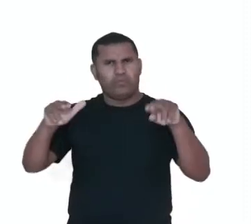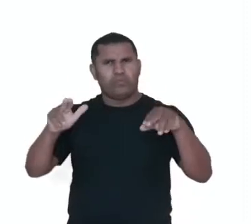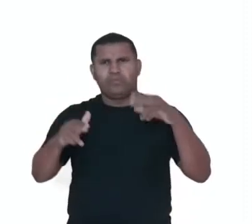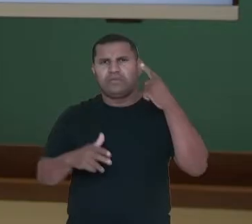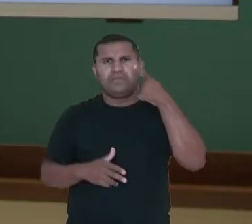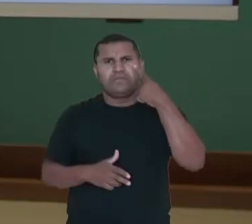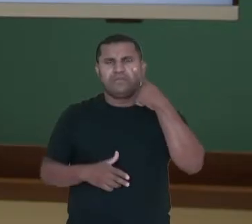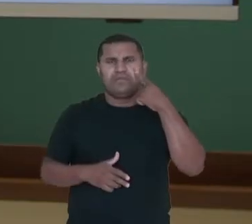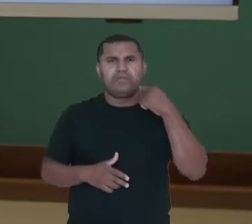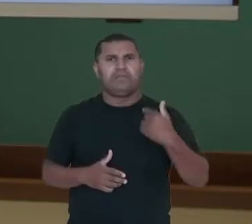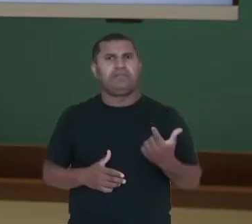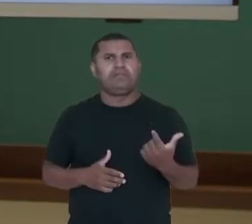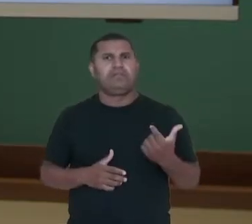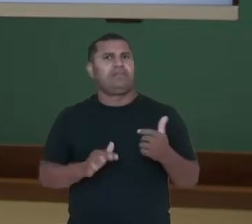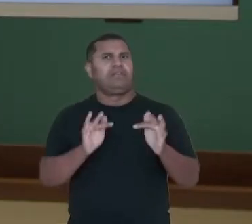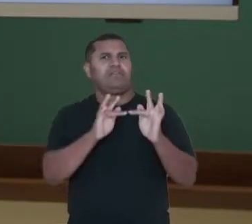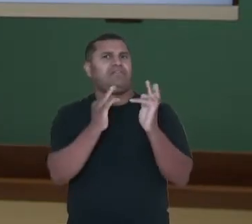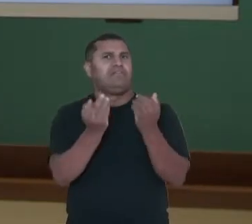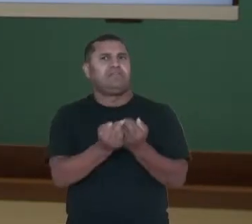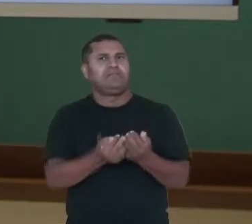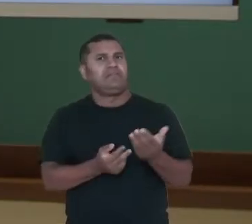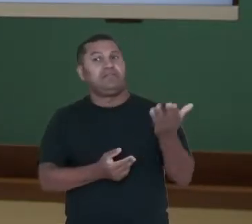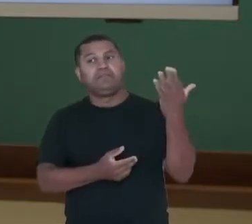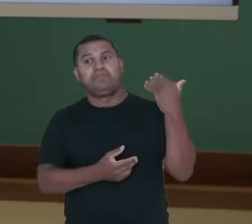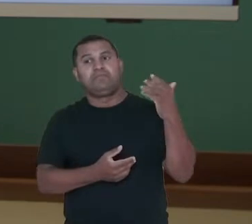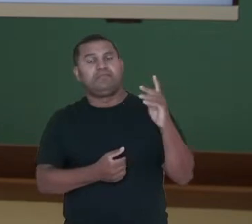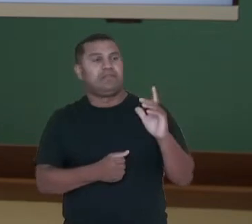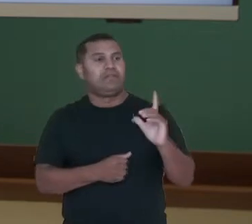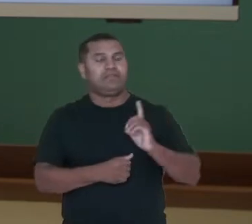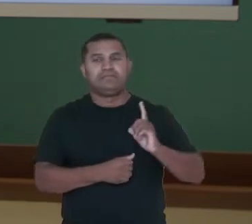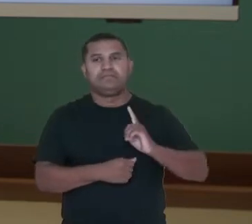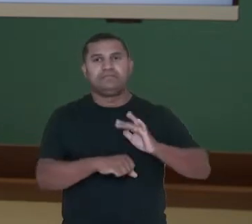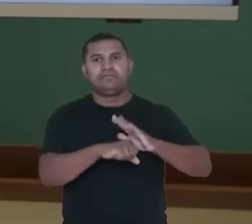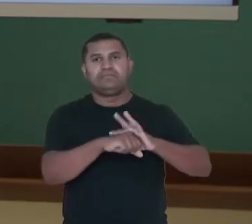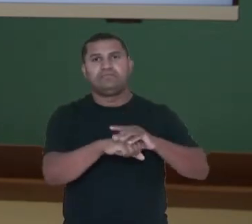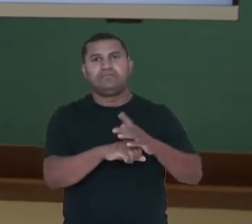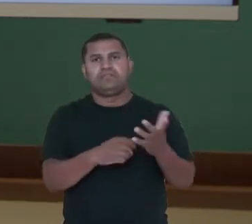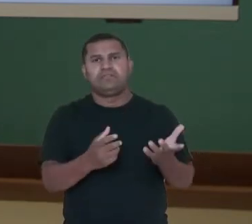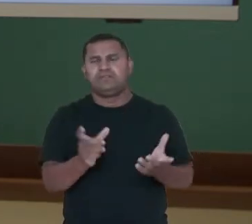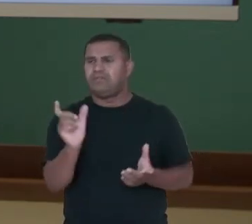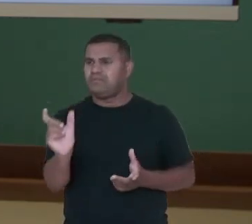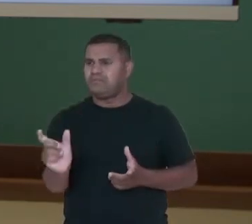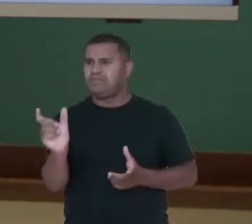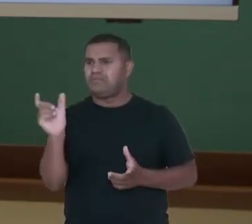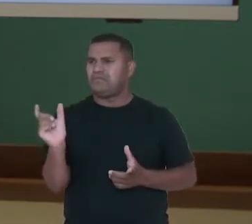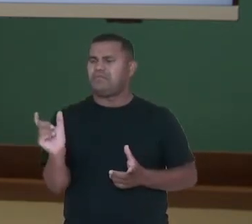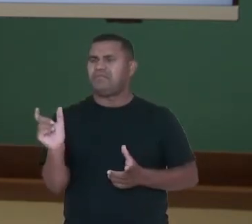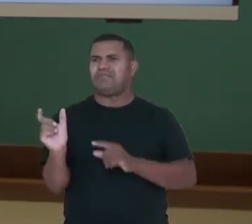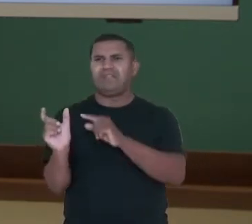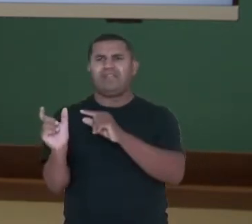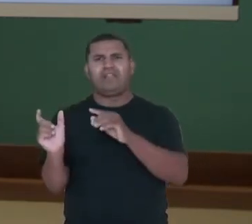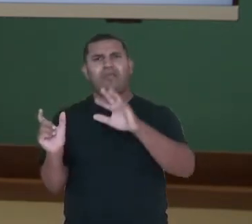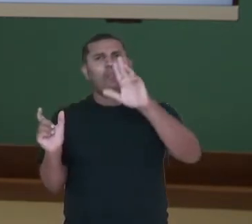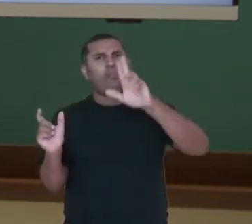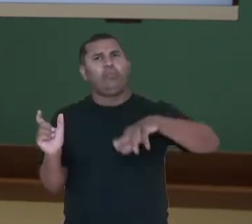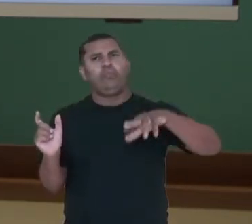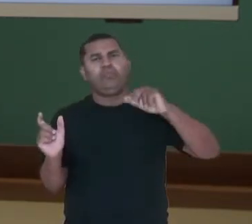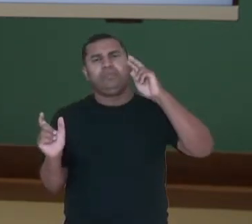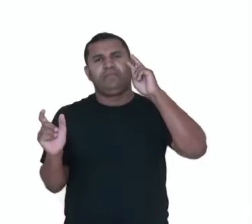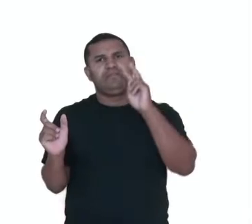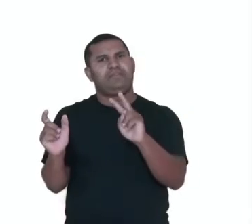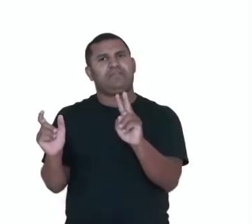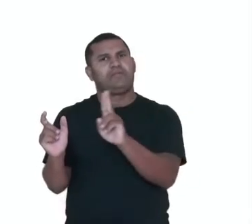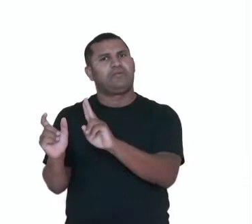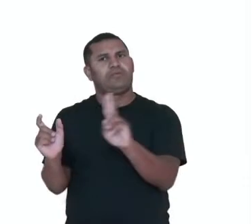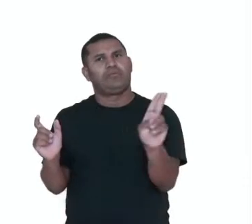Um parente ou alguém pegou uma doença tal. Você nem sabe às vezes que tinha essa doença, já ouviu isso? Já se perguntou